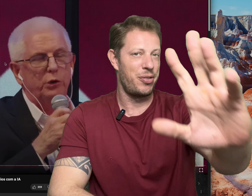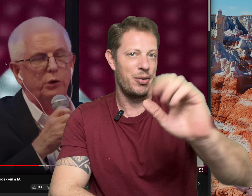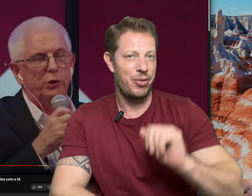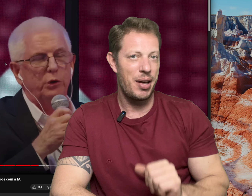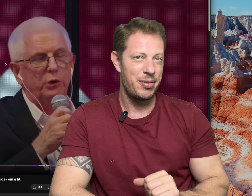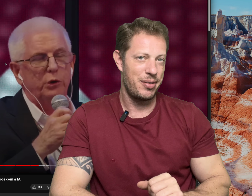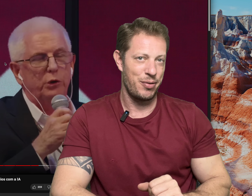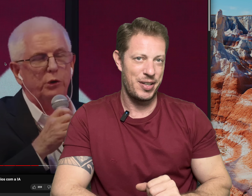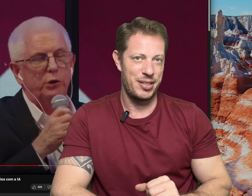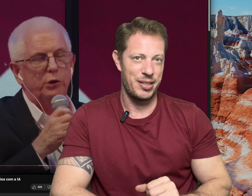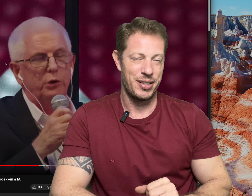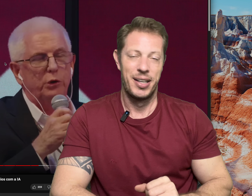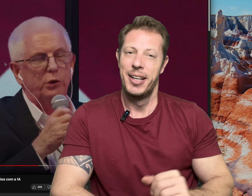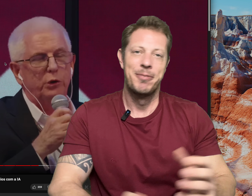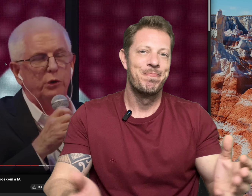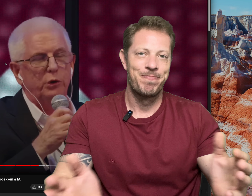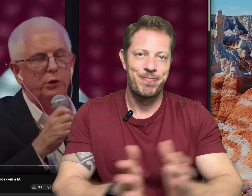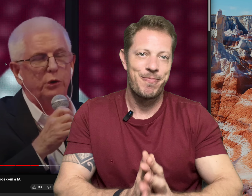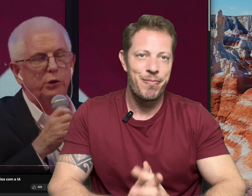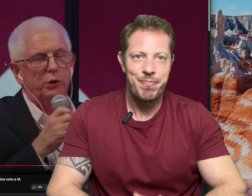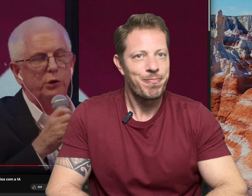Não, mas vocês não sabem o que vocês estão fazendo.